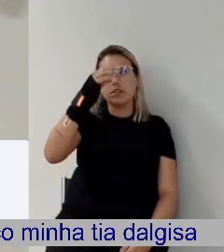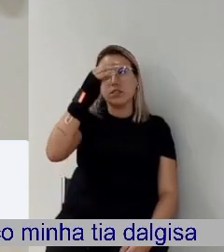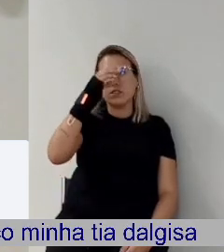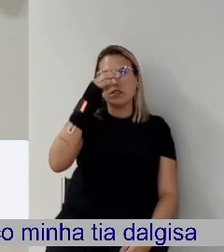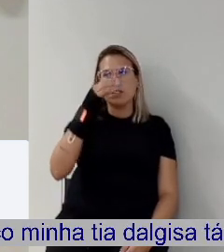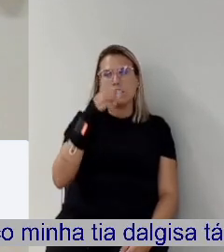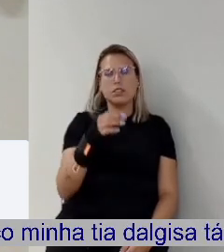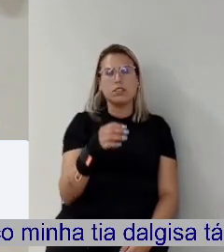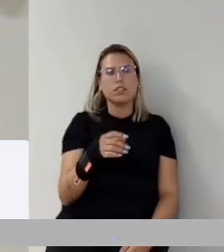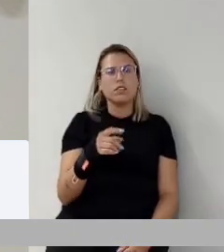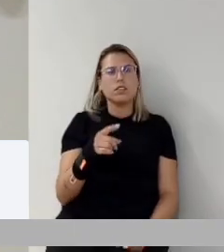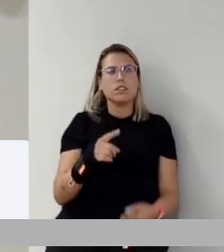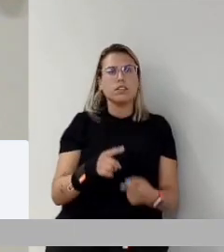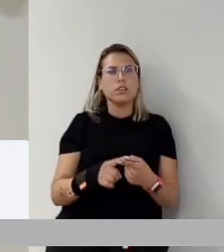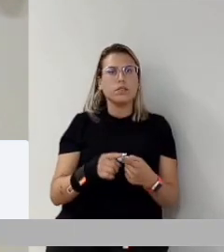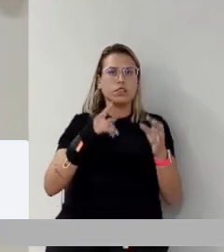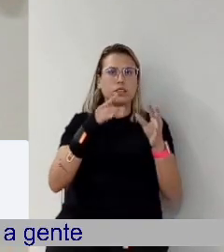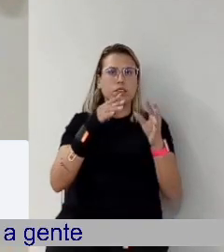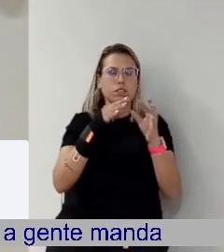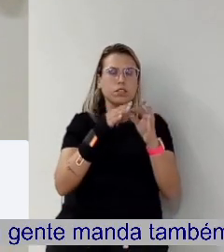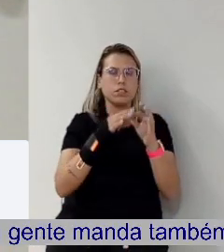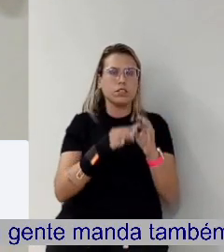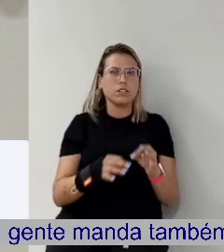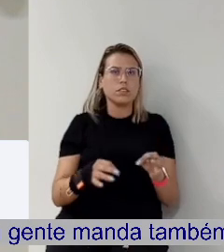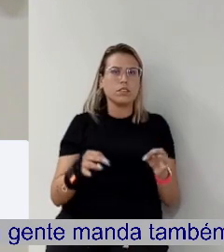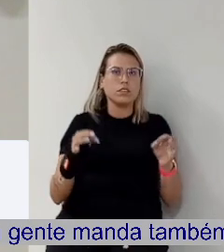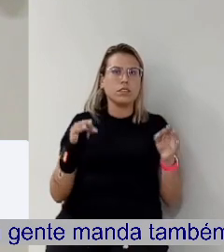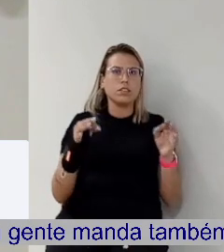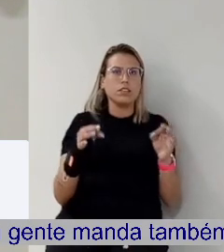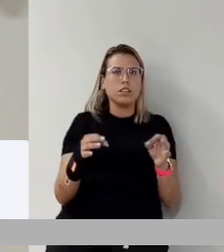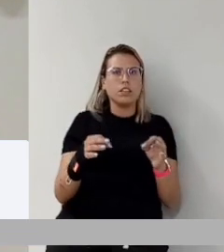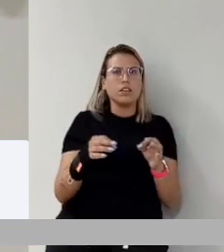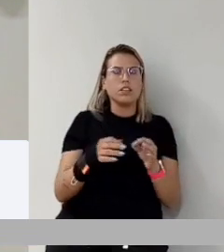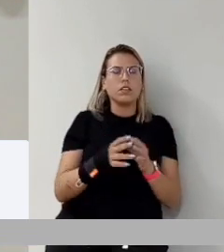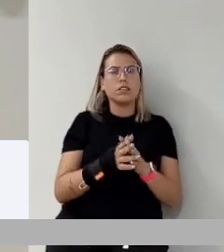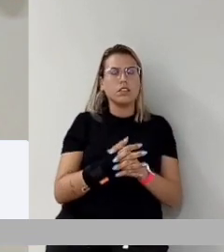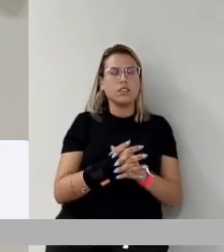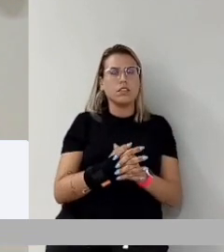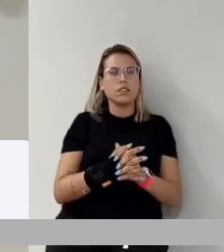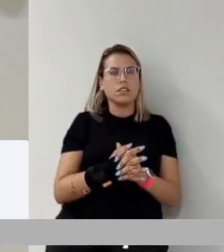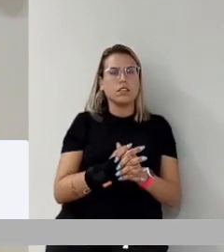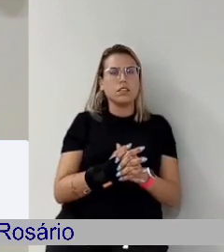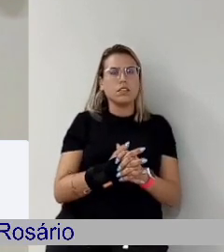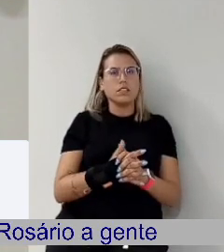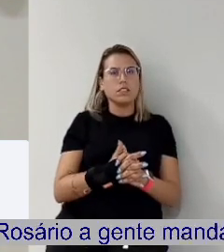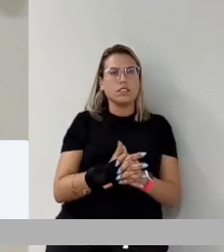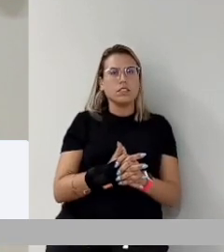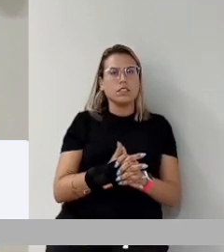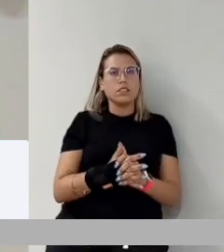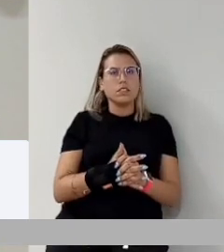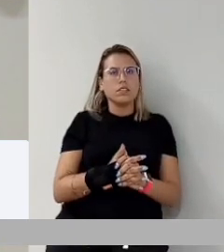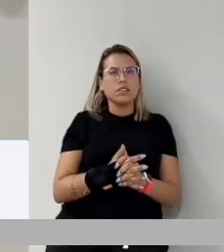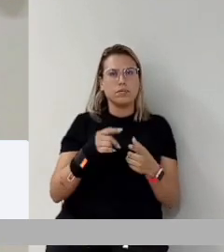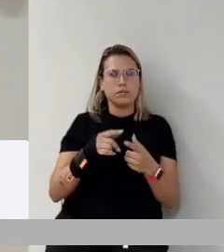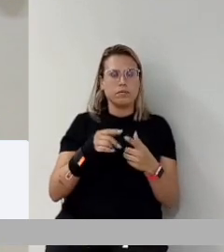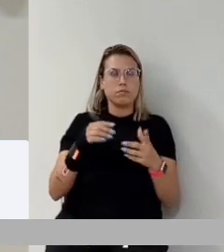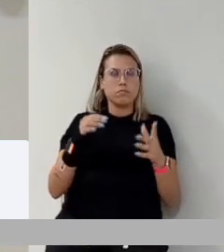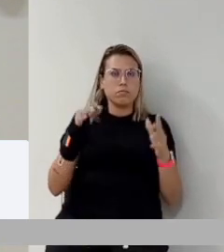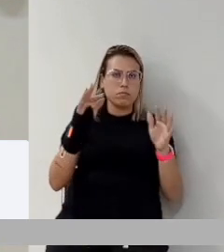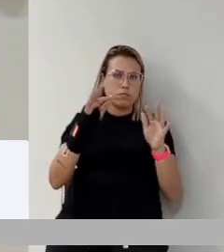aniversariando hoje na gangorrinha a gente manda também Rosália de luz de Abel minha amiga Rosália a gente manda também aí as